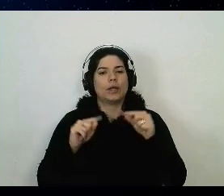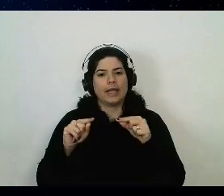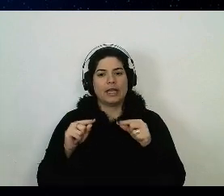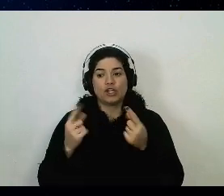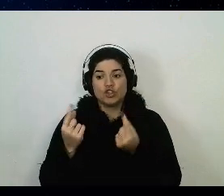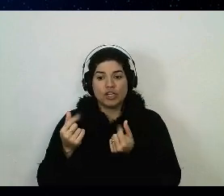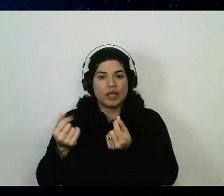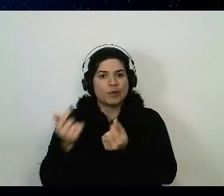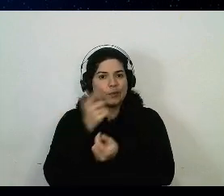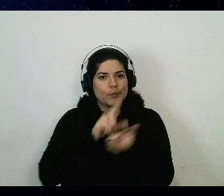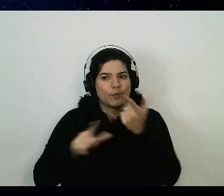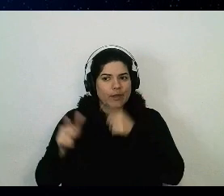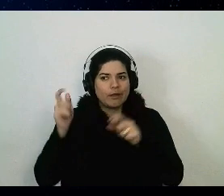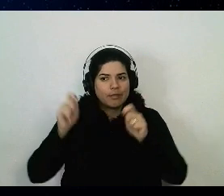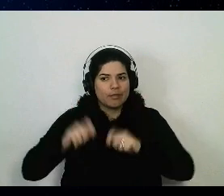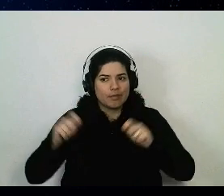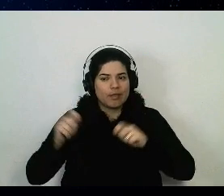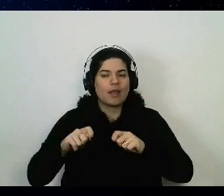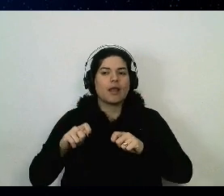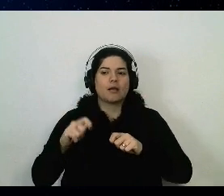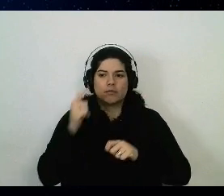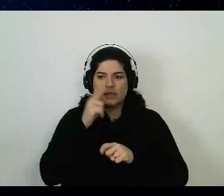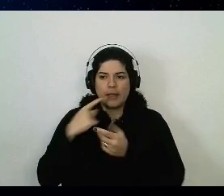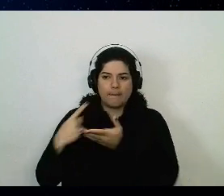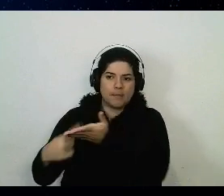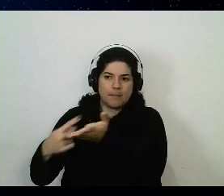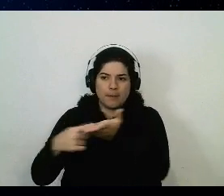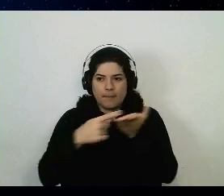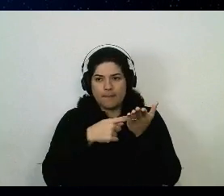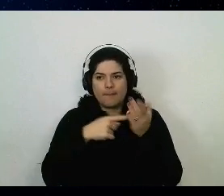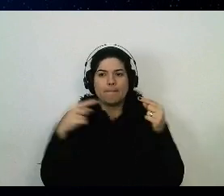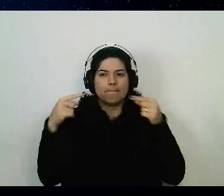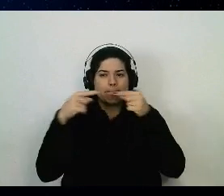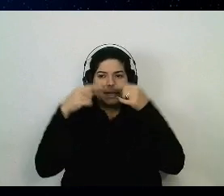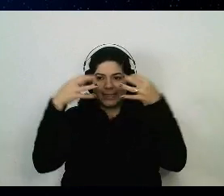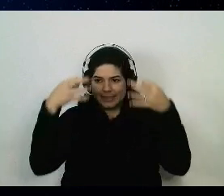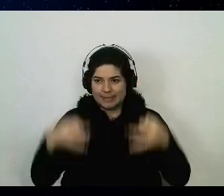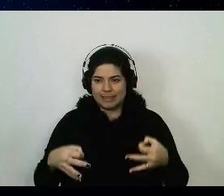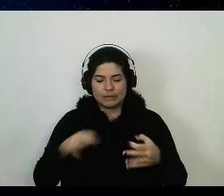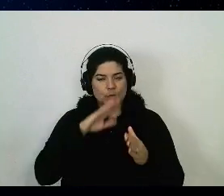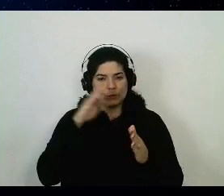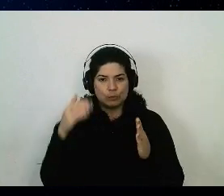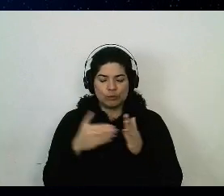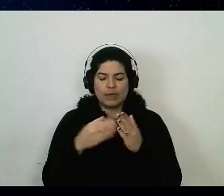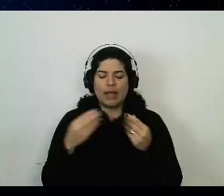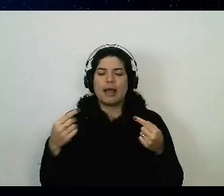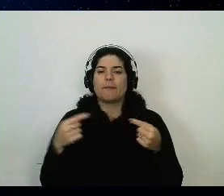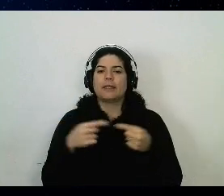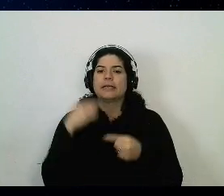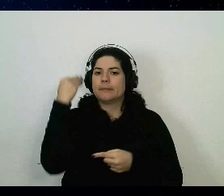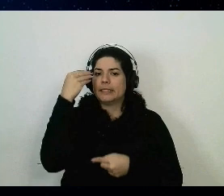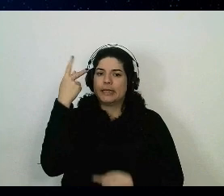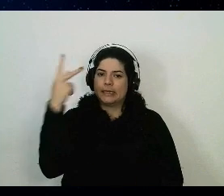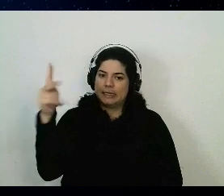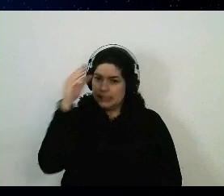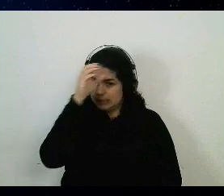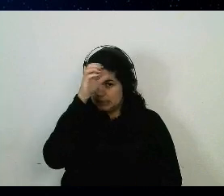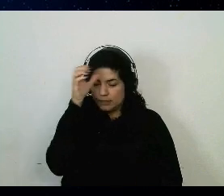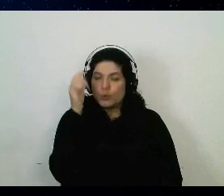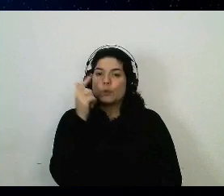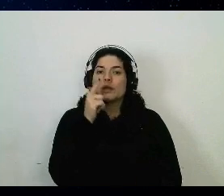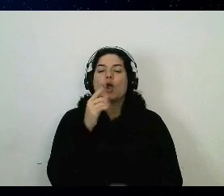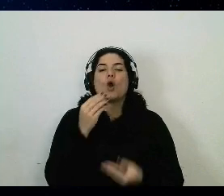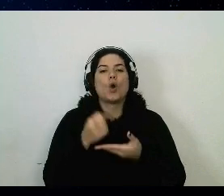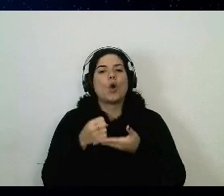nós mapearmos e alinharmos muito bem toda essa questão quando a gente fala sobre experiência do cliente, para que a gente entregue algo